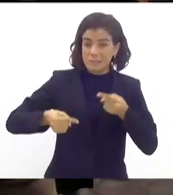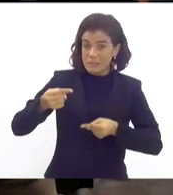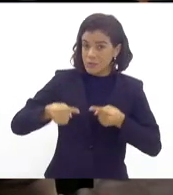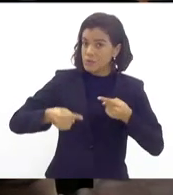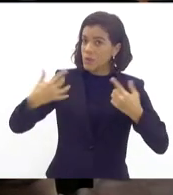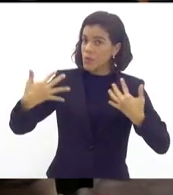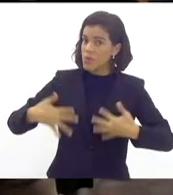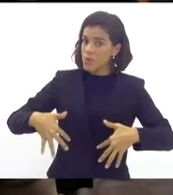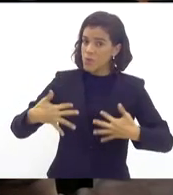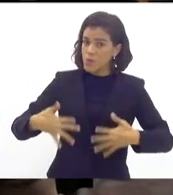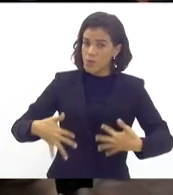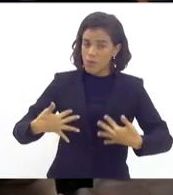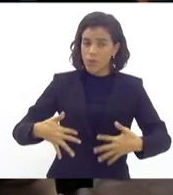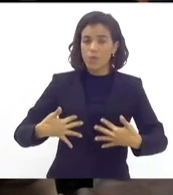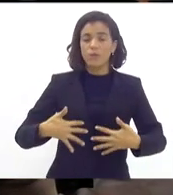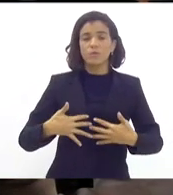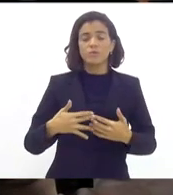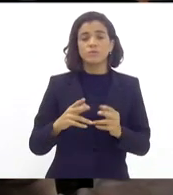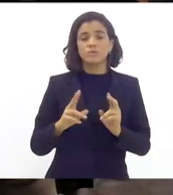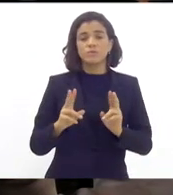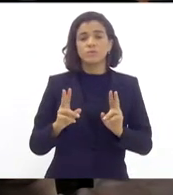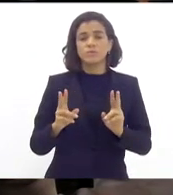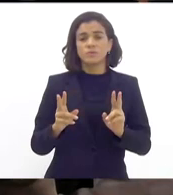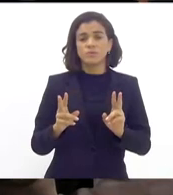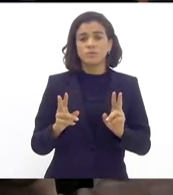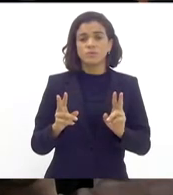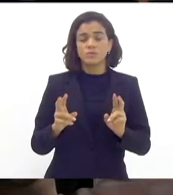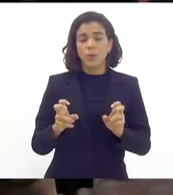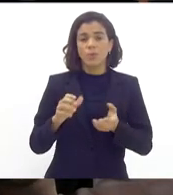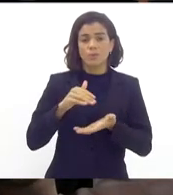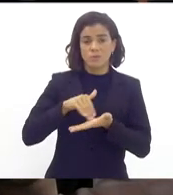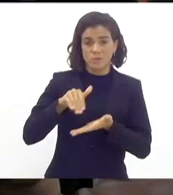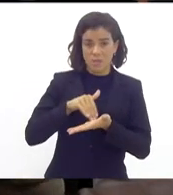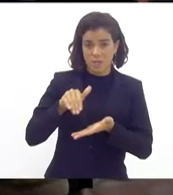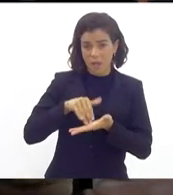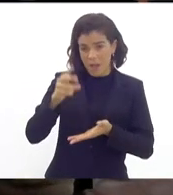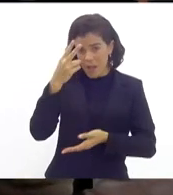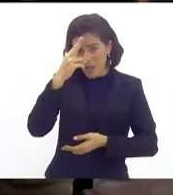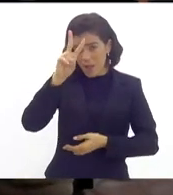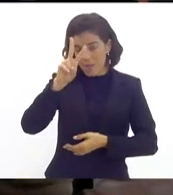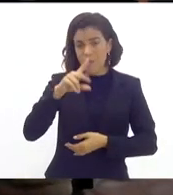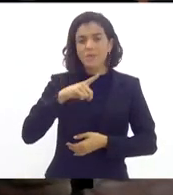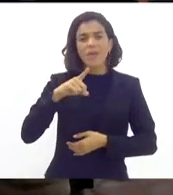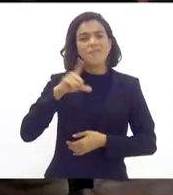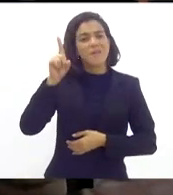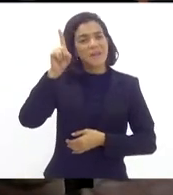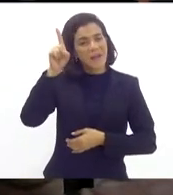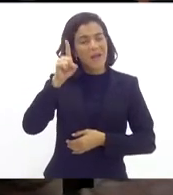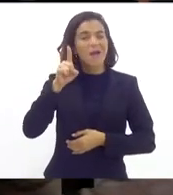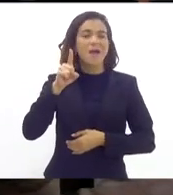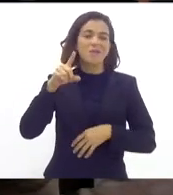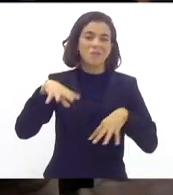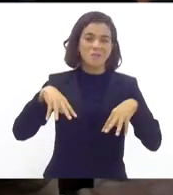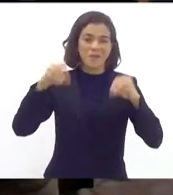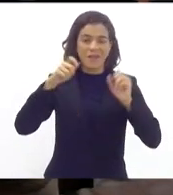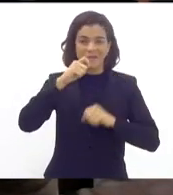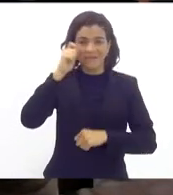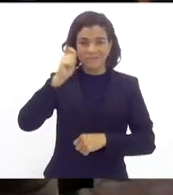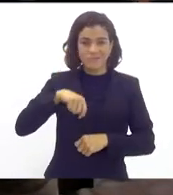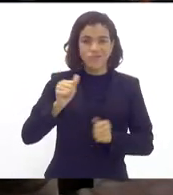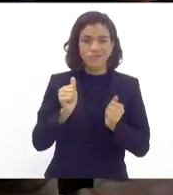da questão, não sei se o secretário lembra, a gente teve um debate lá no Palácio, estava o presidente Arthur